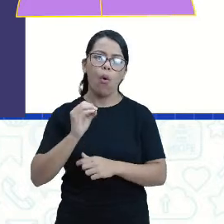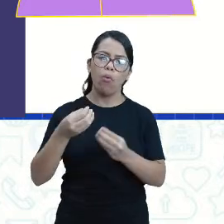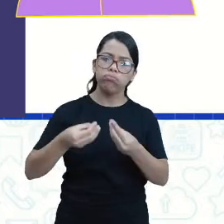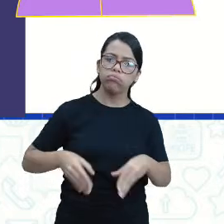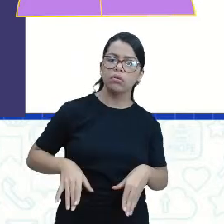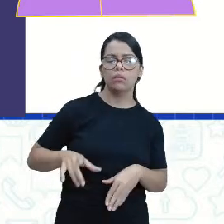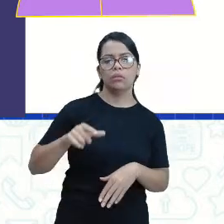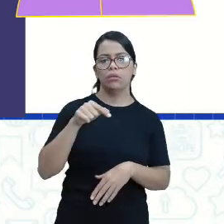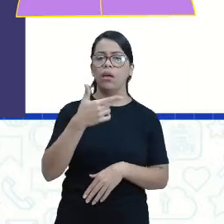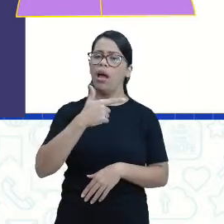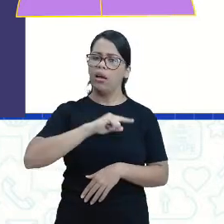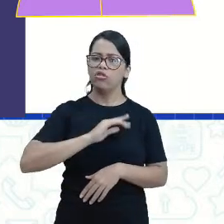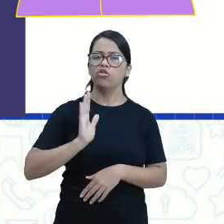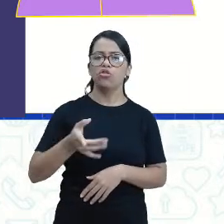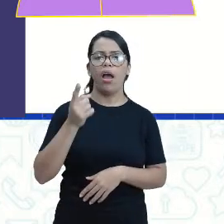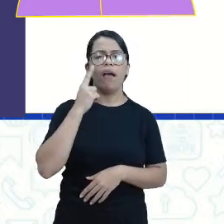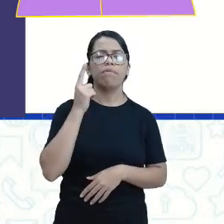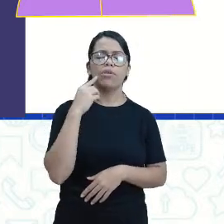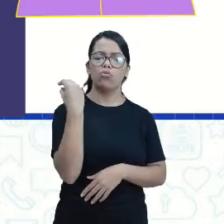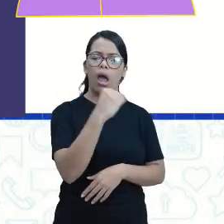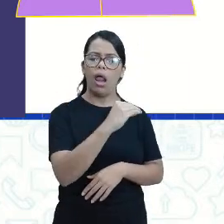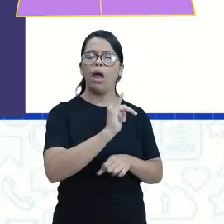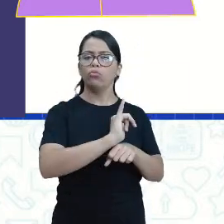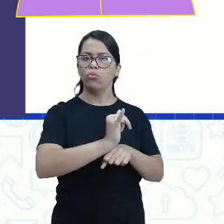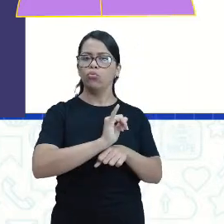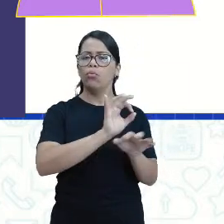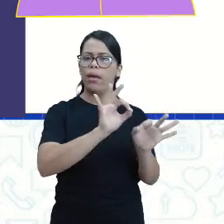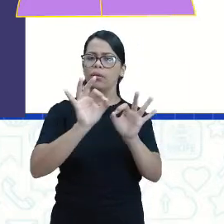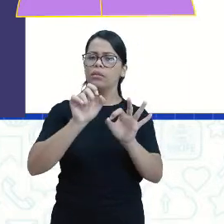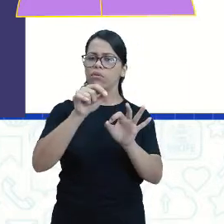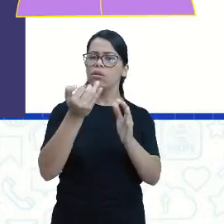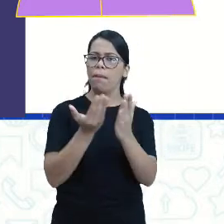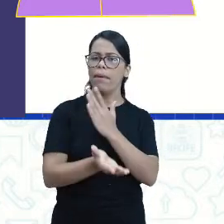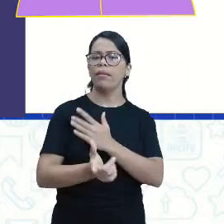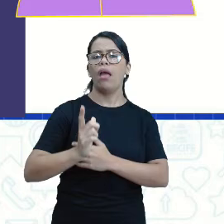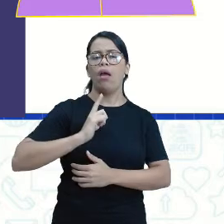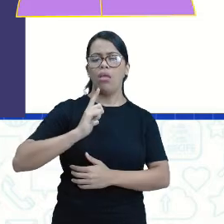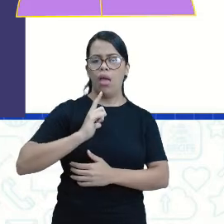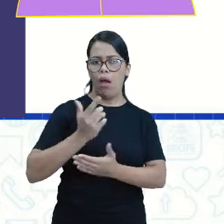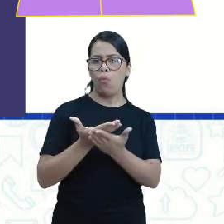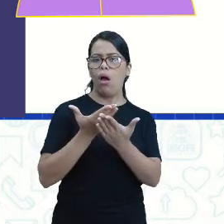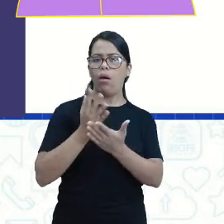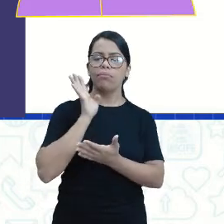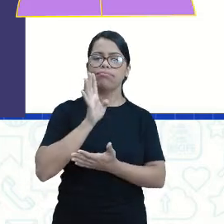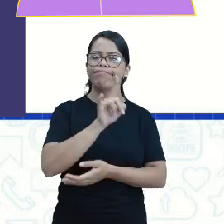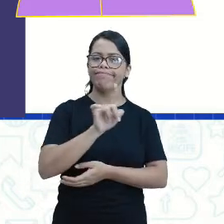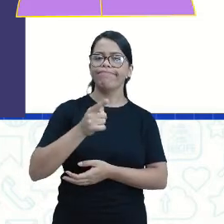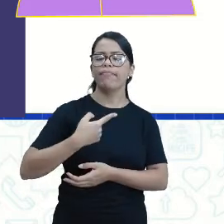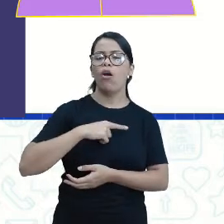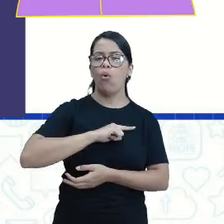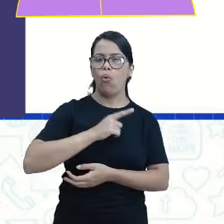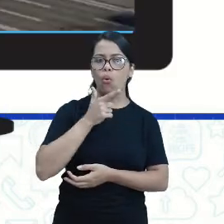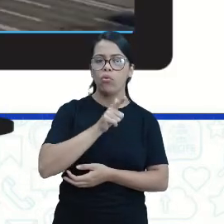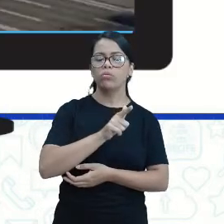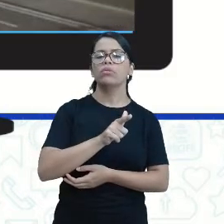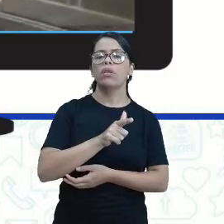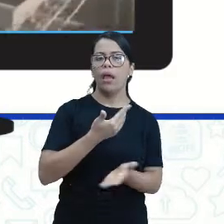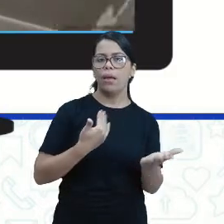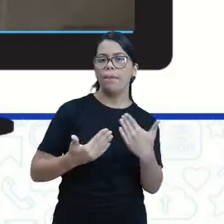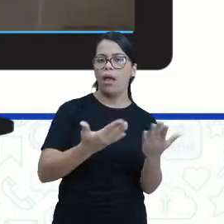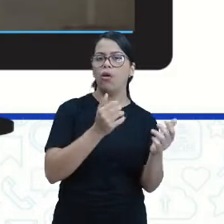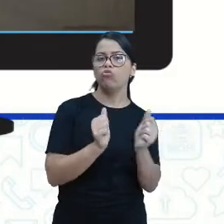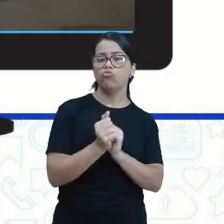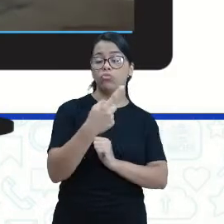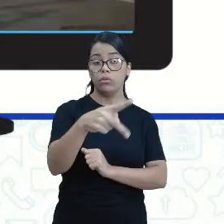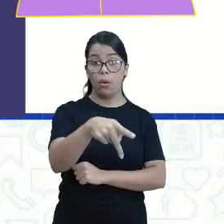viu, tá lá no YouTube, assiste, se você perdeu, uma aula muito legal, que vai dar para você levar para a sala de aula, discutir com o